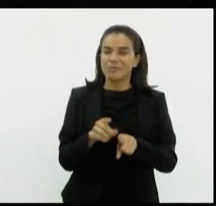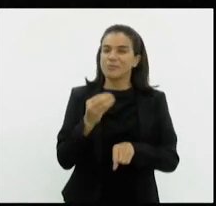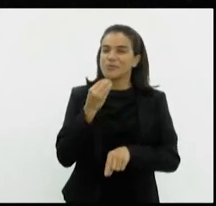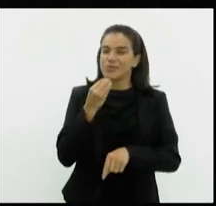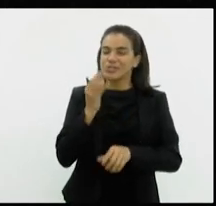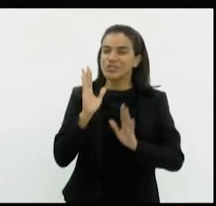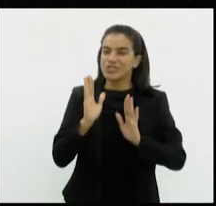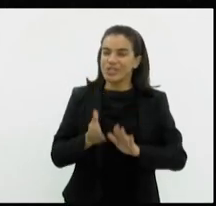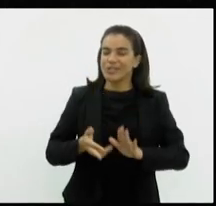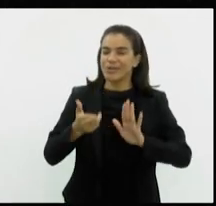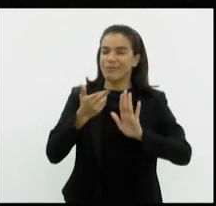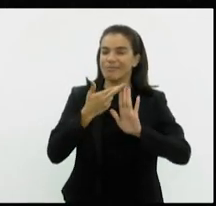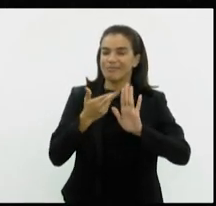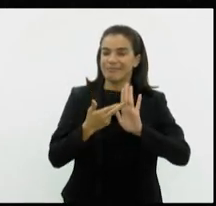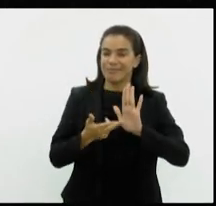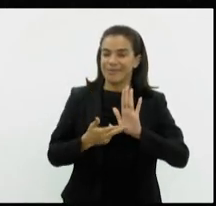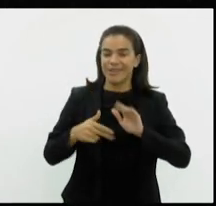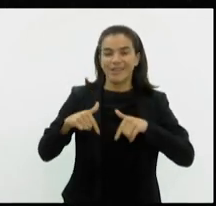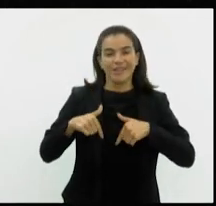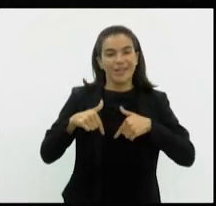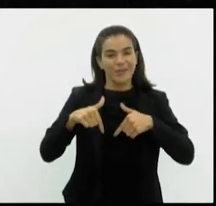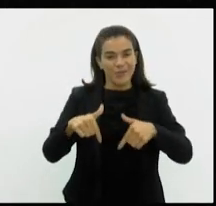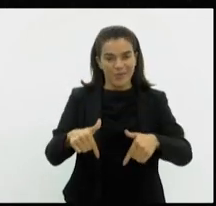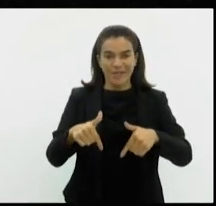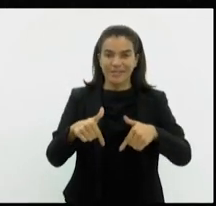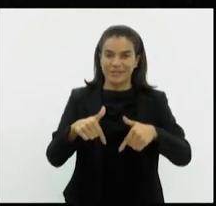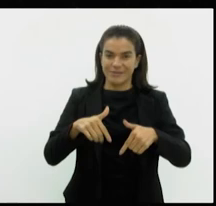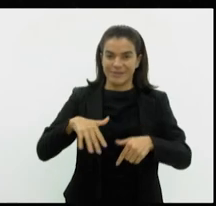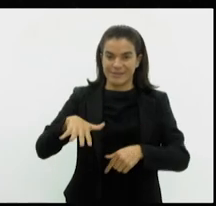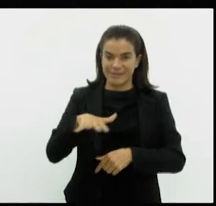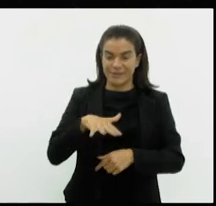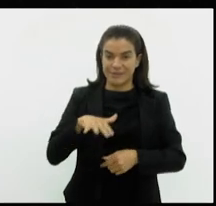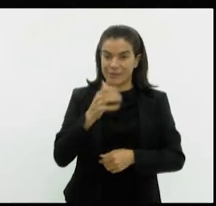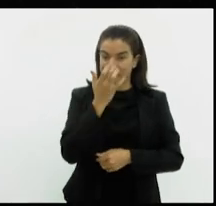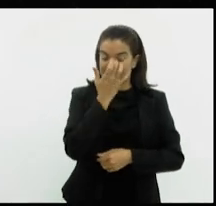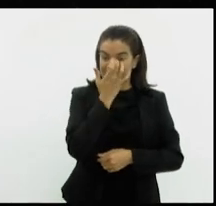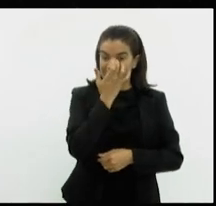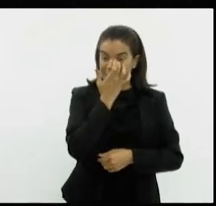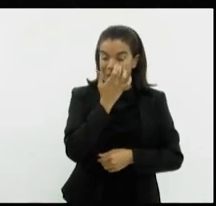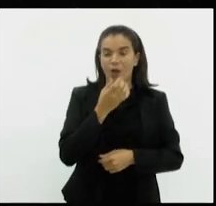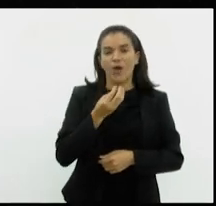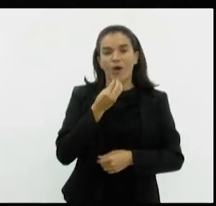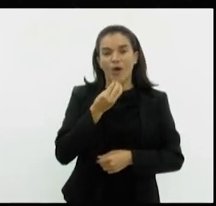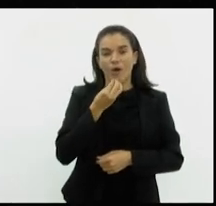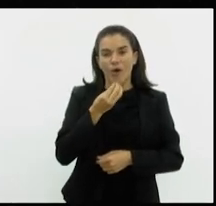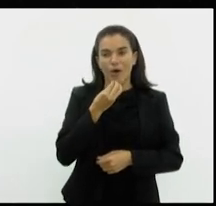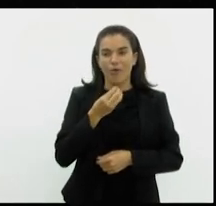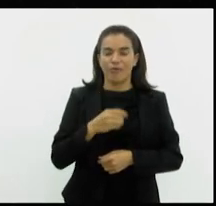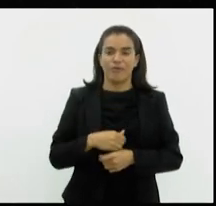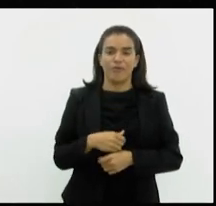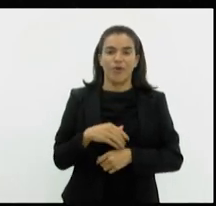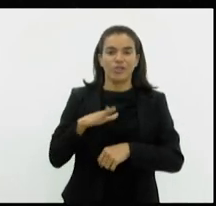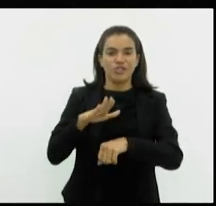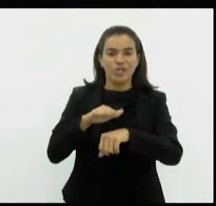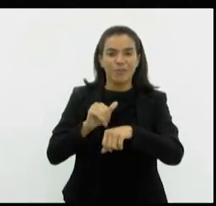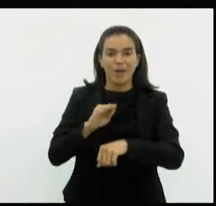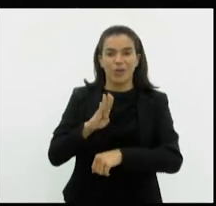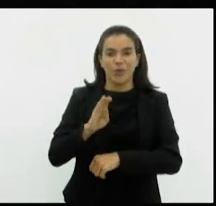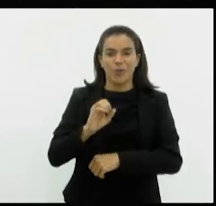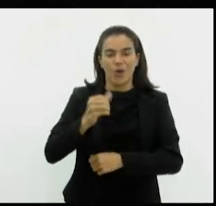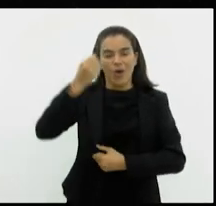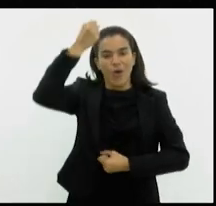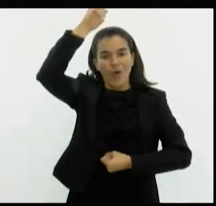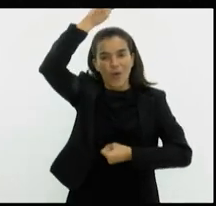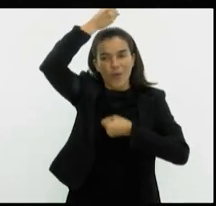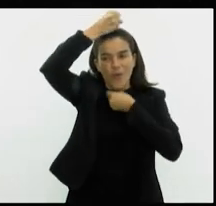protocolo de atuação nesses casos é óbvio que ontem foi chamado o bop o bop tem um protocolo